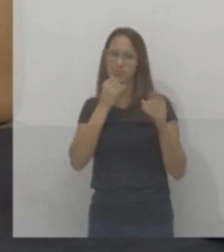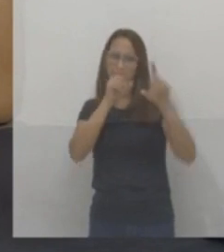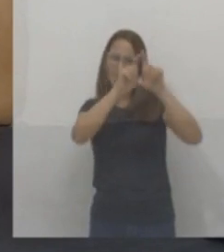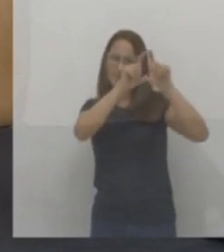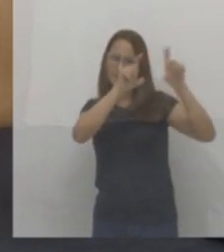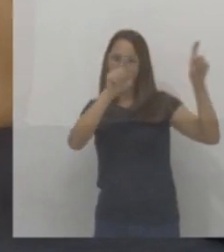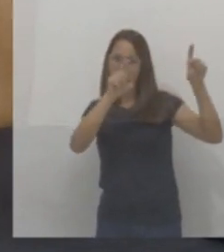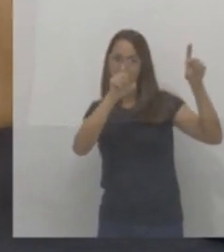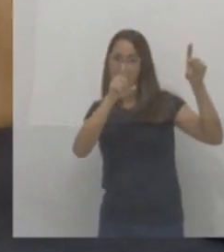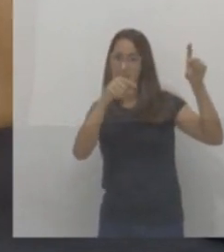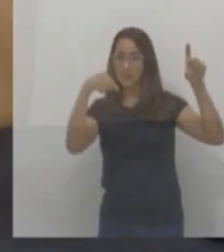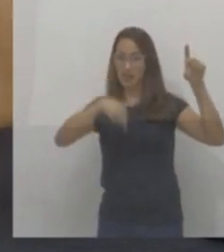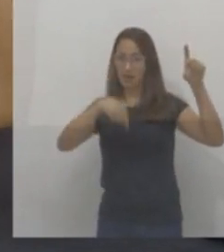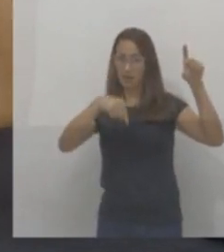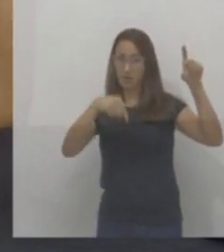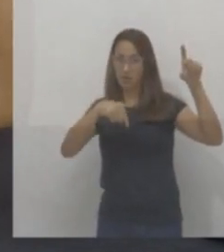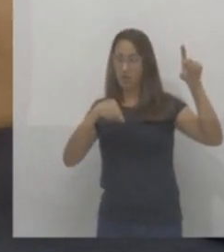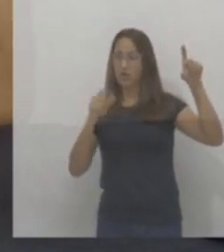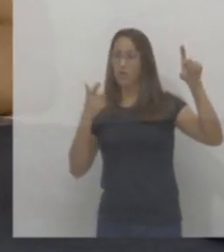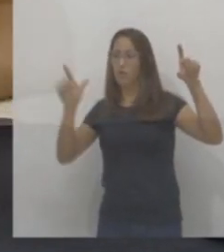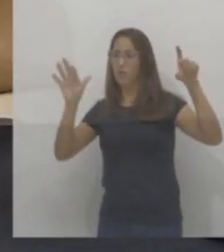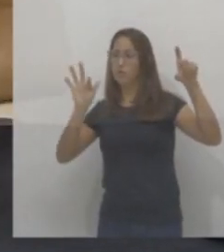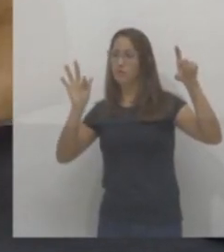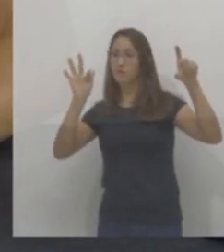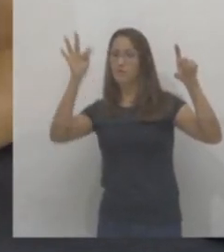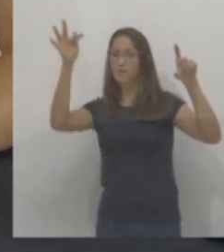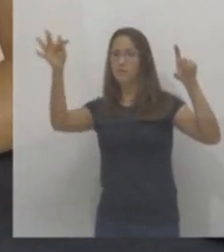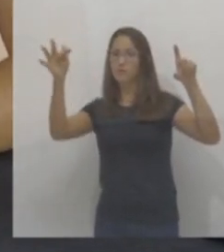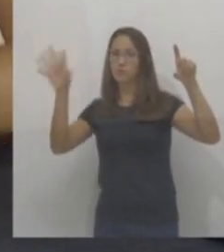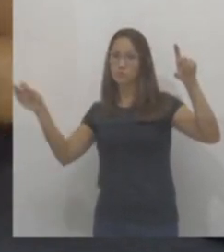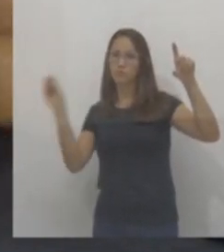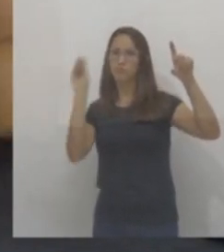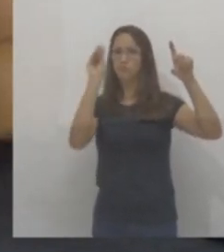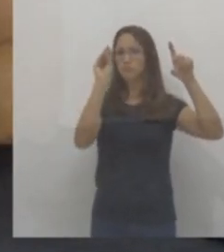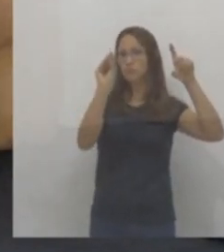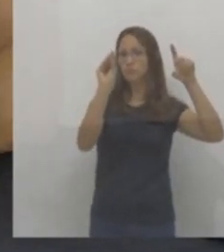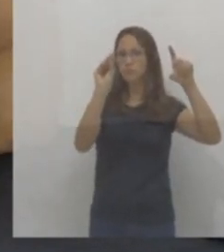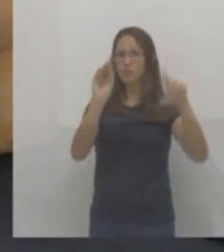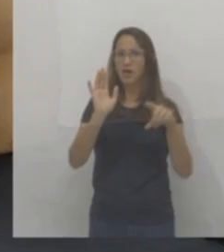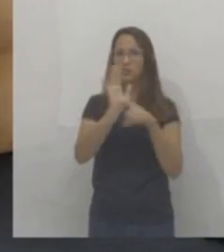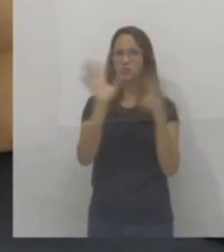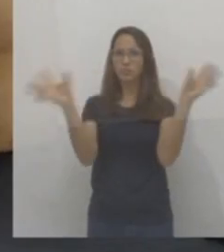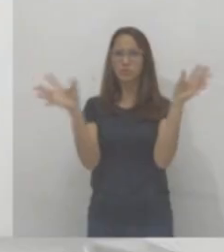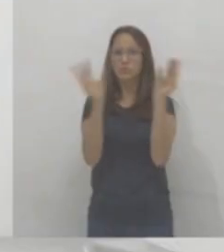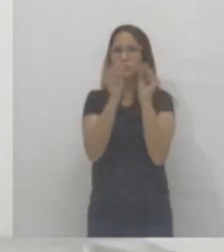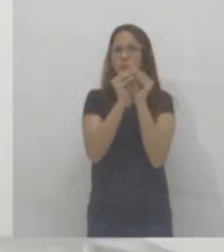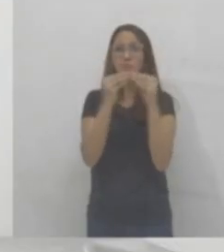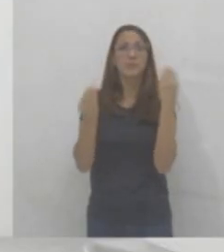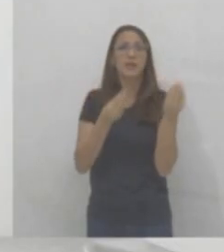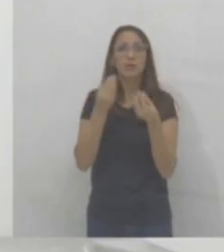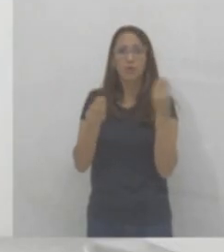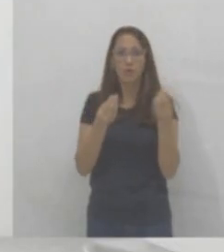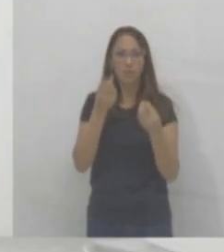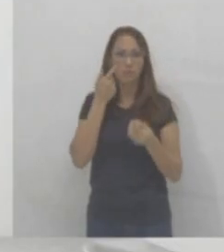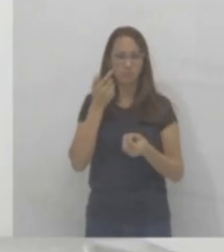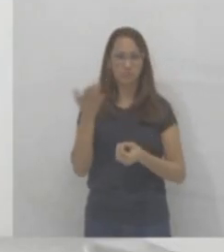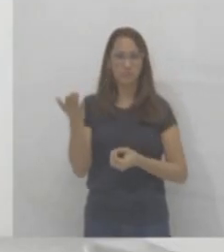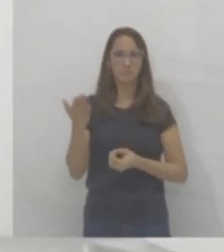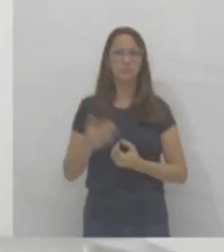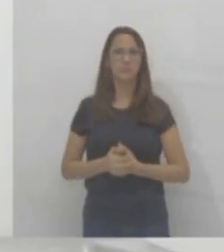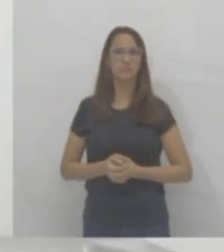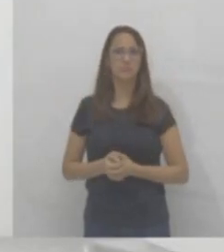a ideia dessas frases condicionais. Então, tá aqui, vou mostrar para vocês, vou dar um tempinho para vocês pensarem. Vamos lá? Tá